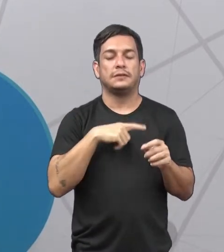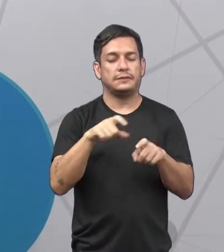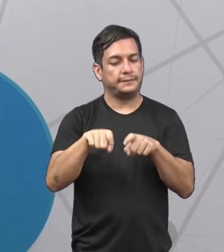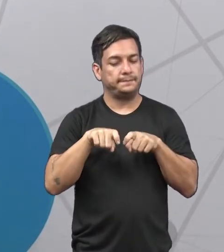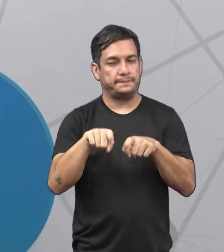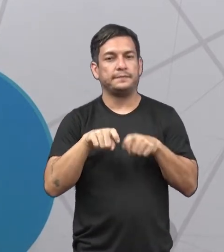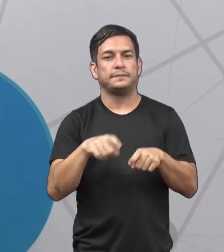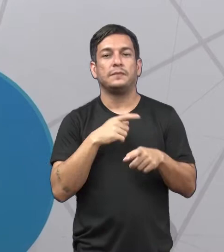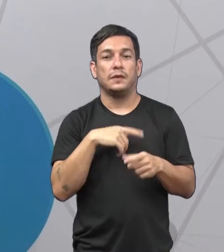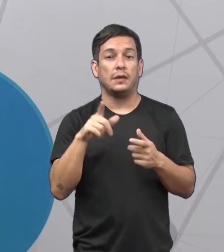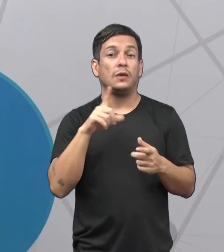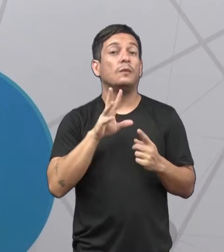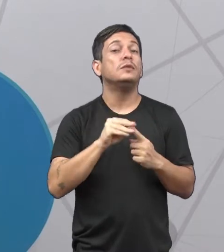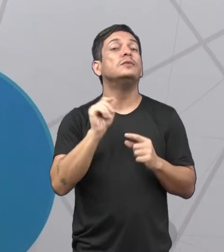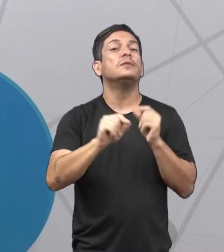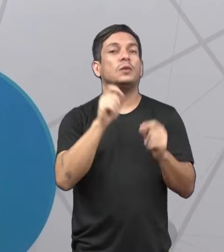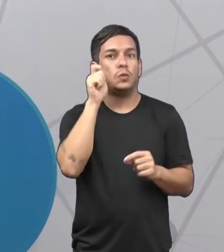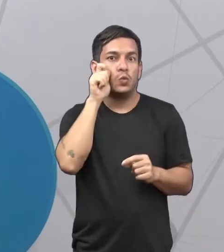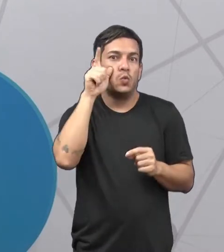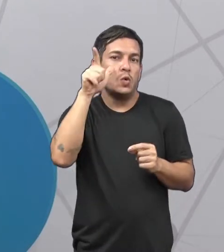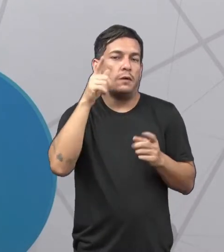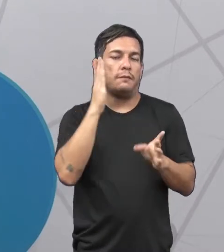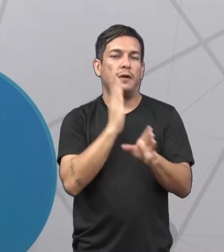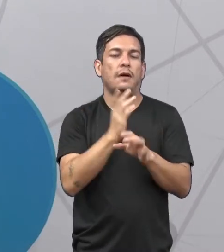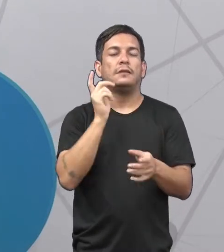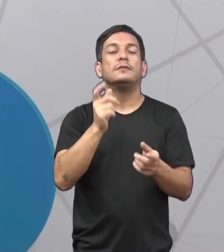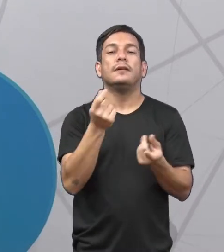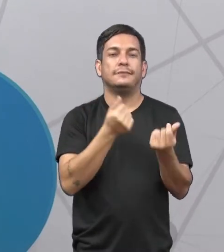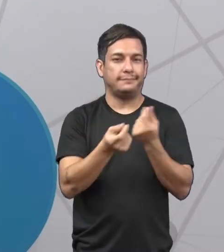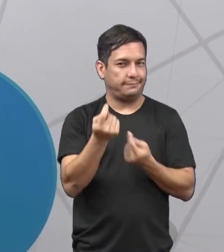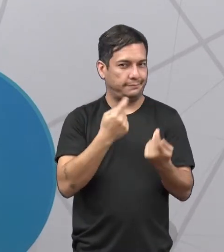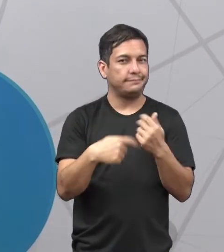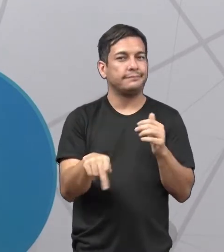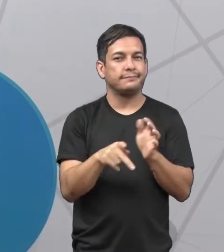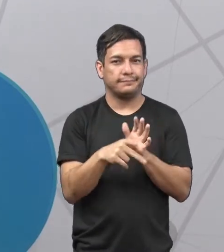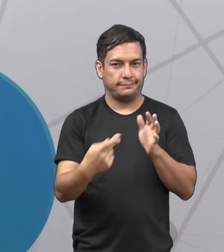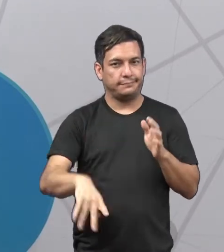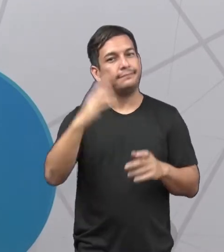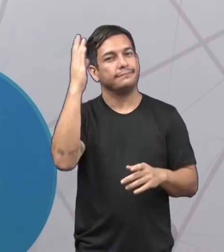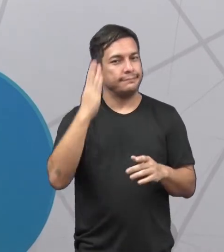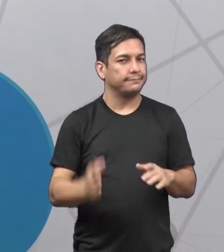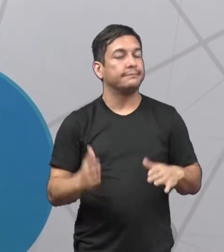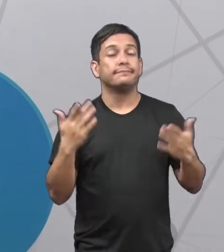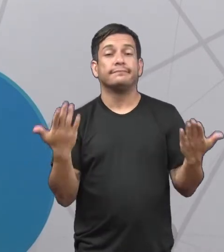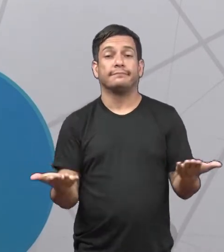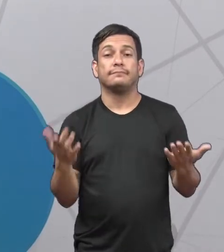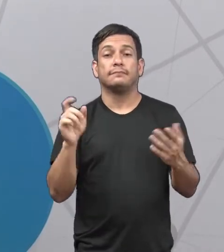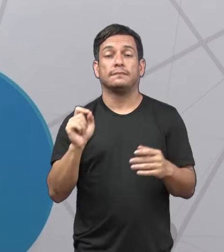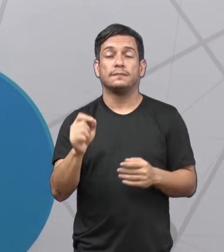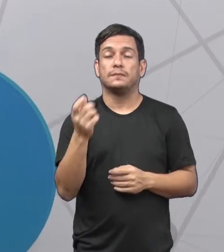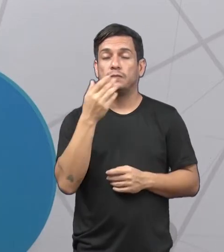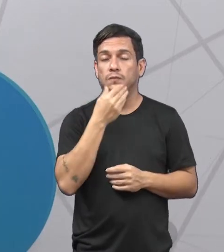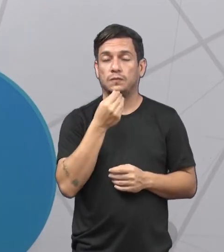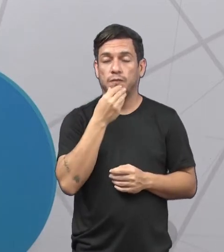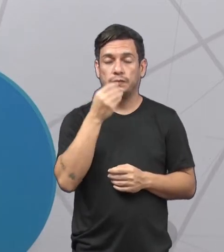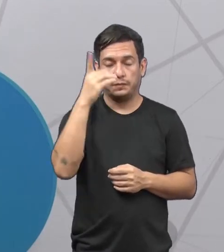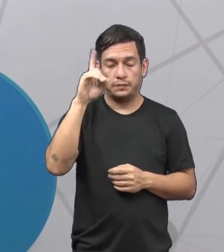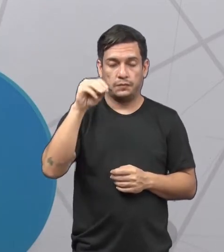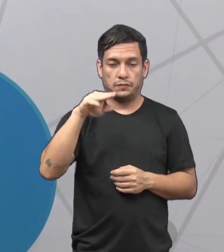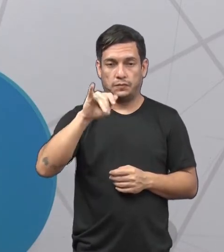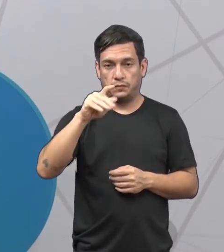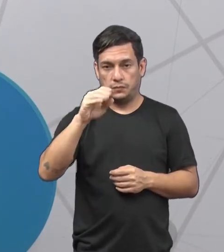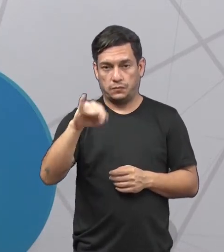questão de lucros por conta das atividades econômicas. Só que, enquanto Dom João estava aqui no